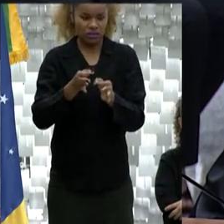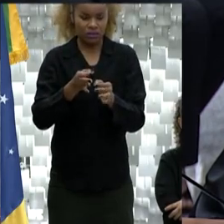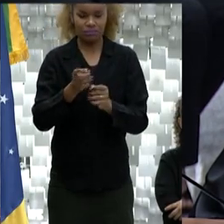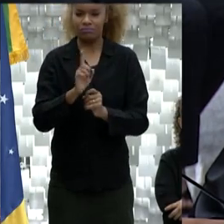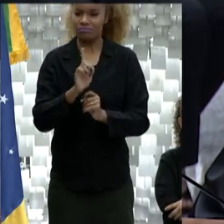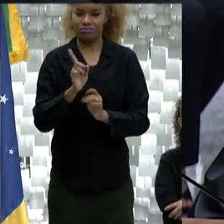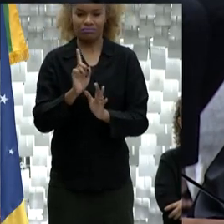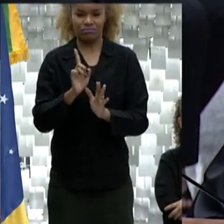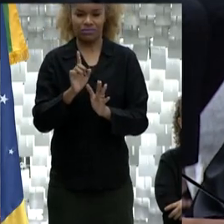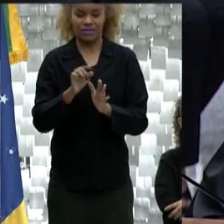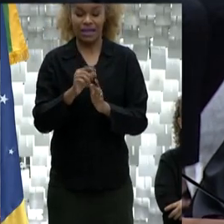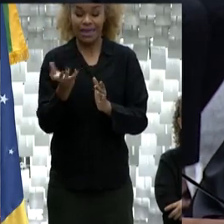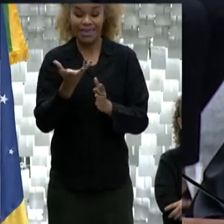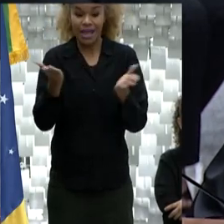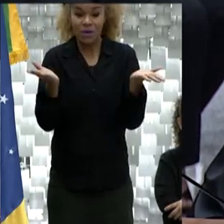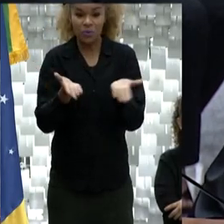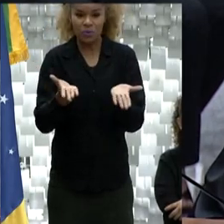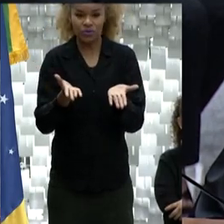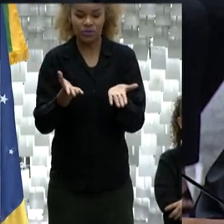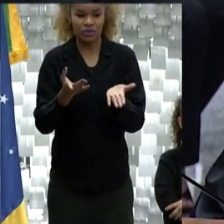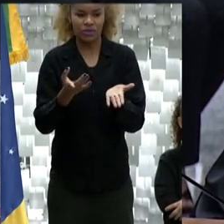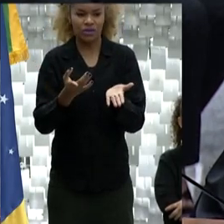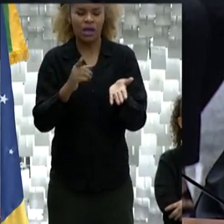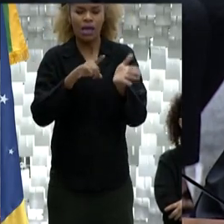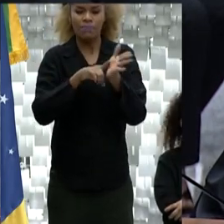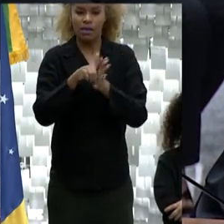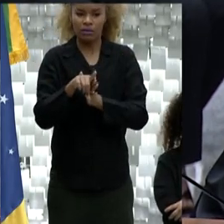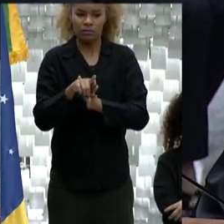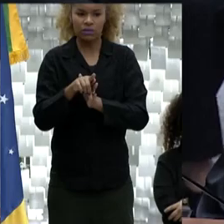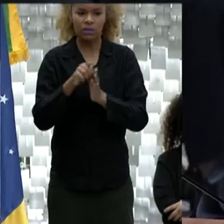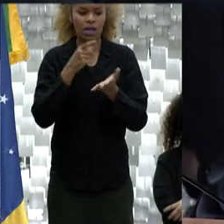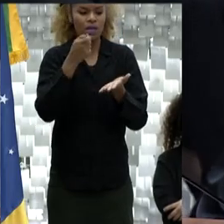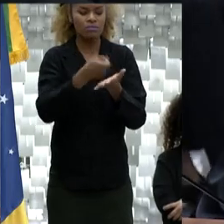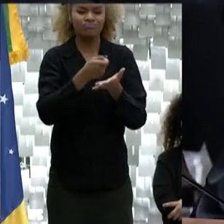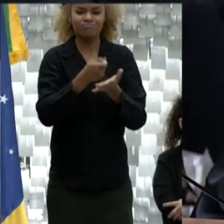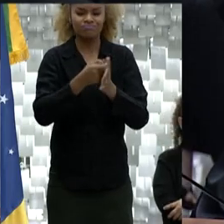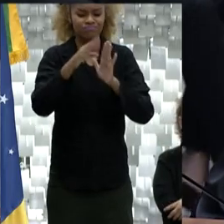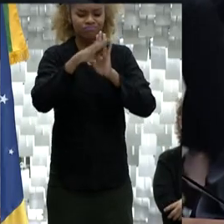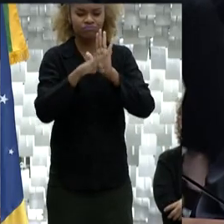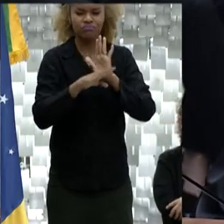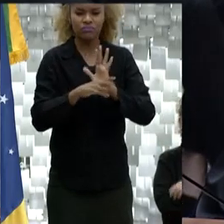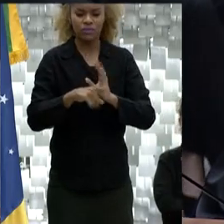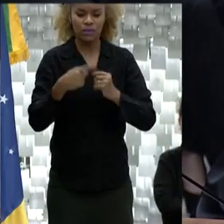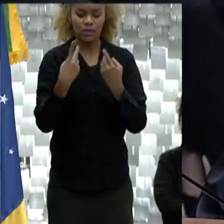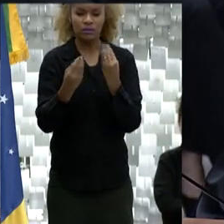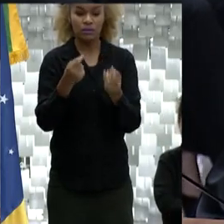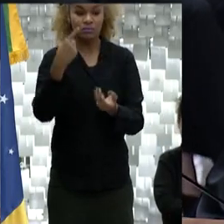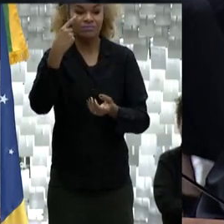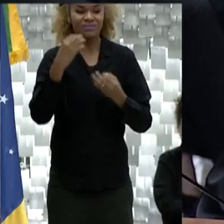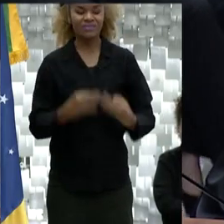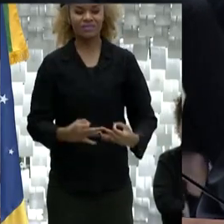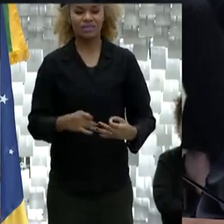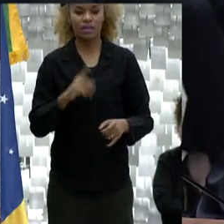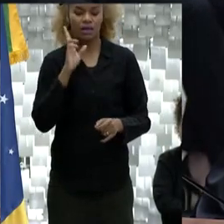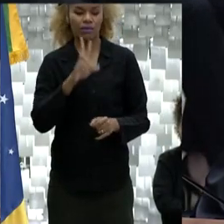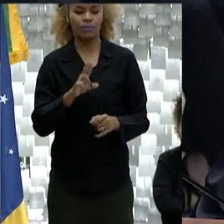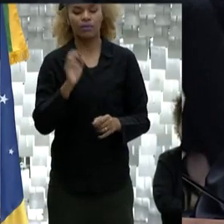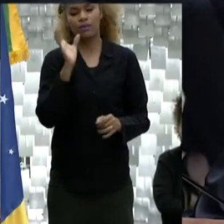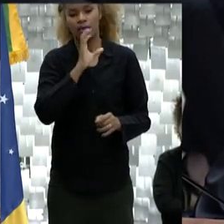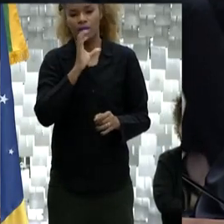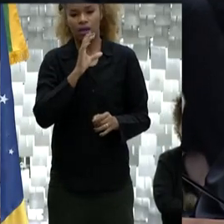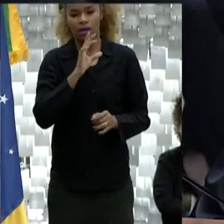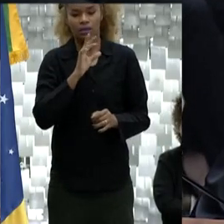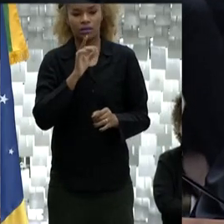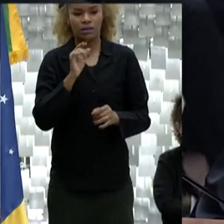A pergunta tem implicações pragmáticas diante da constatação de que, com frequência,